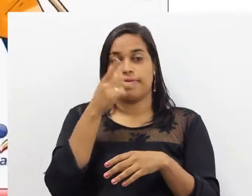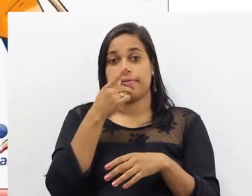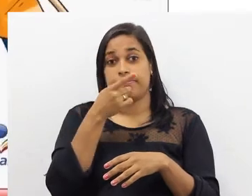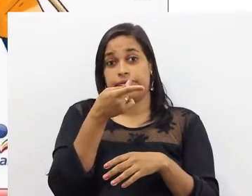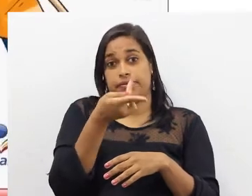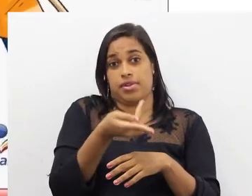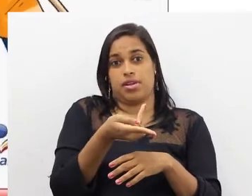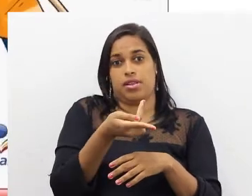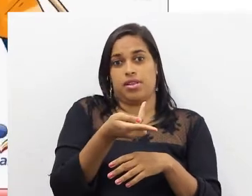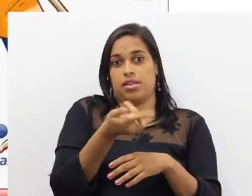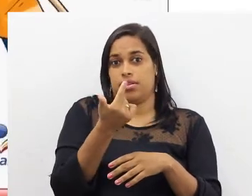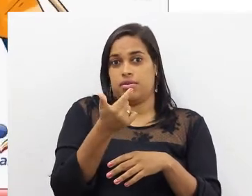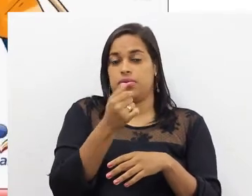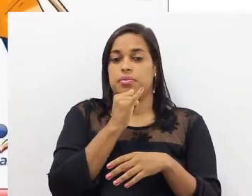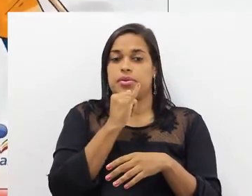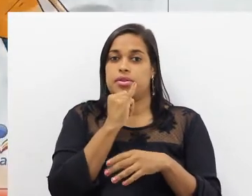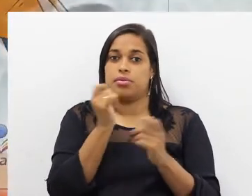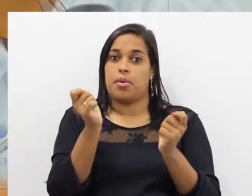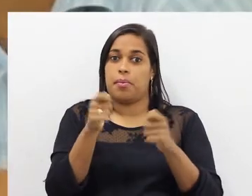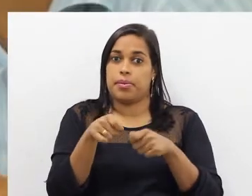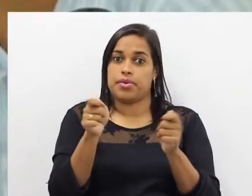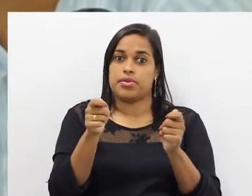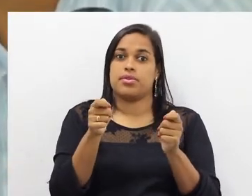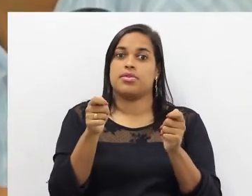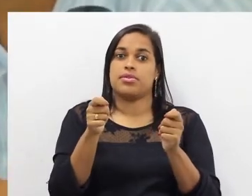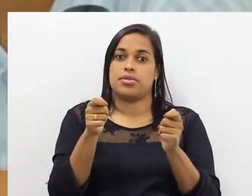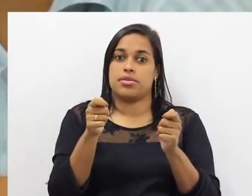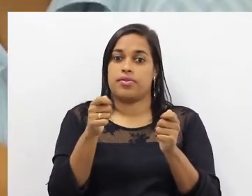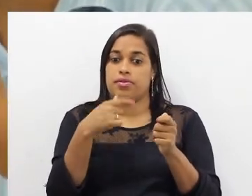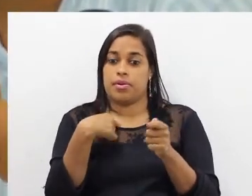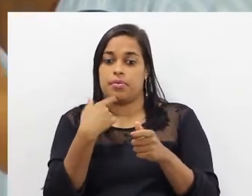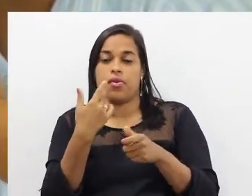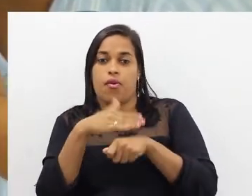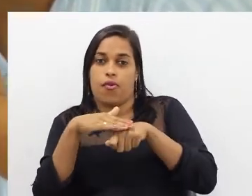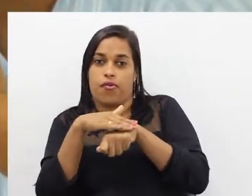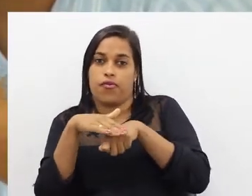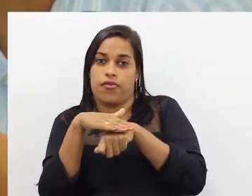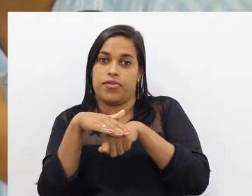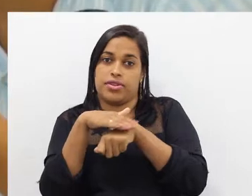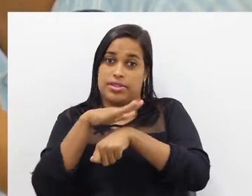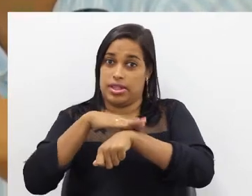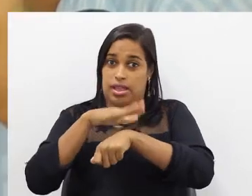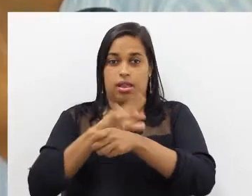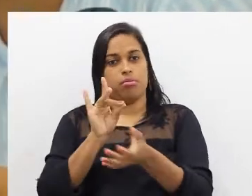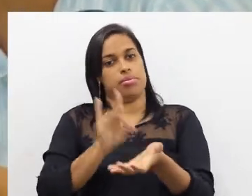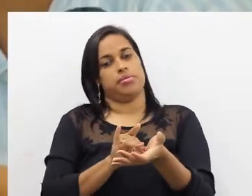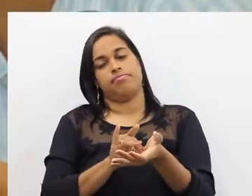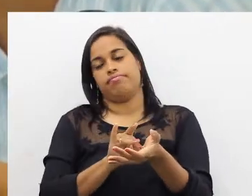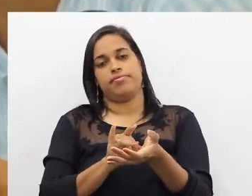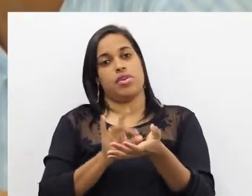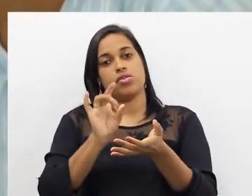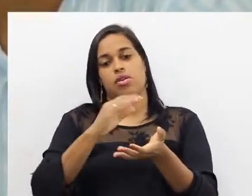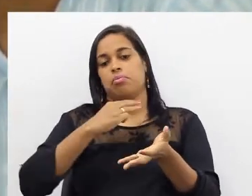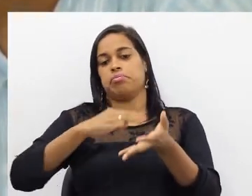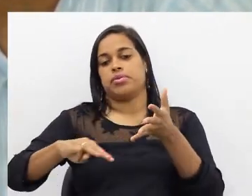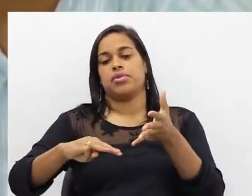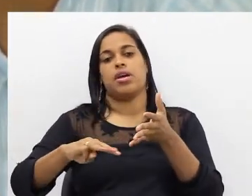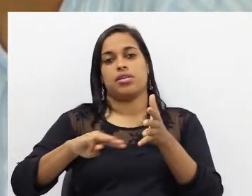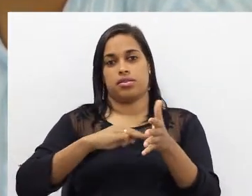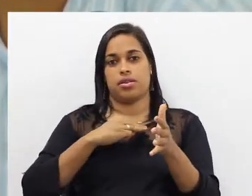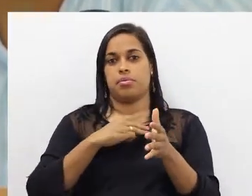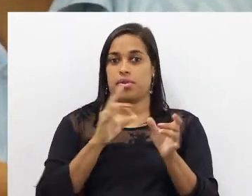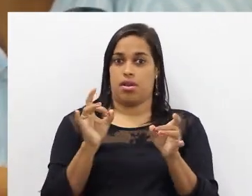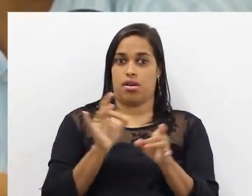falar, não é possível bater um papo em tempo real. A pessoa manda mensagem, geralmente se fala uma palavra para encerrar